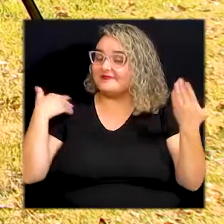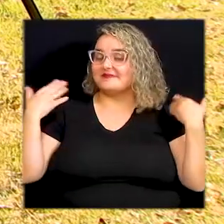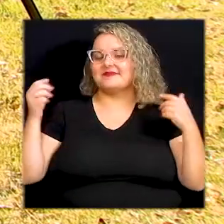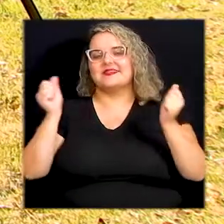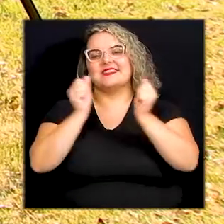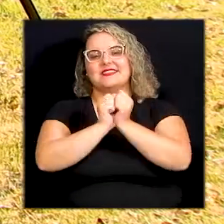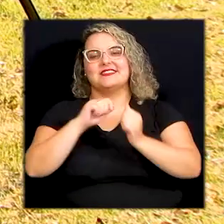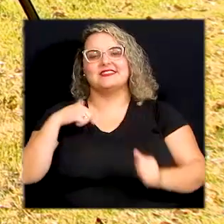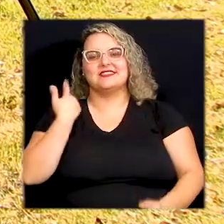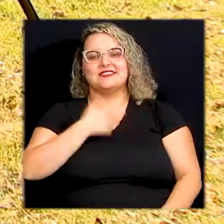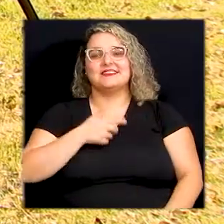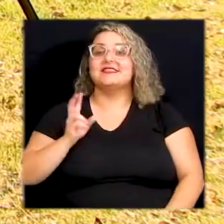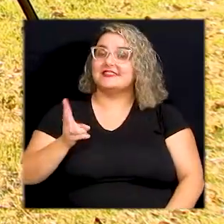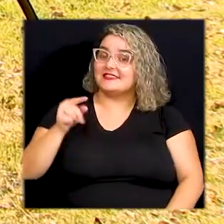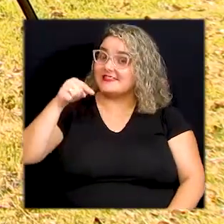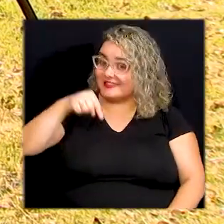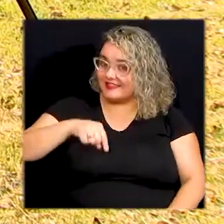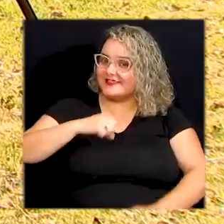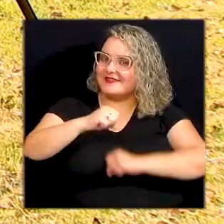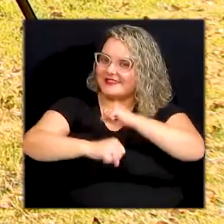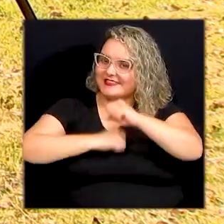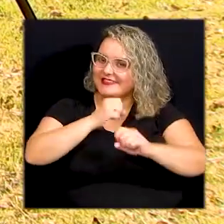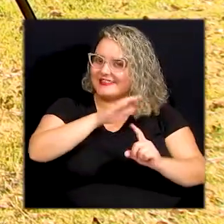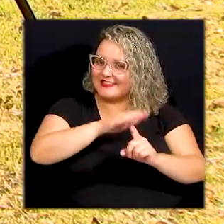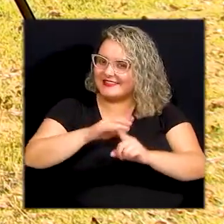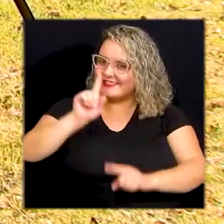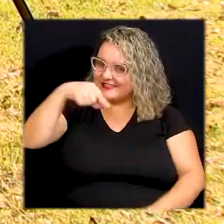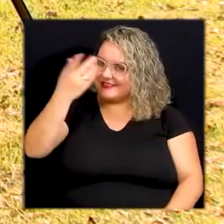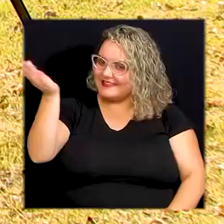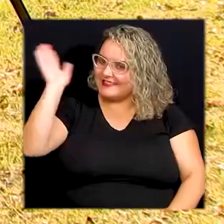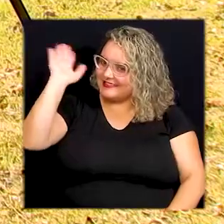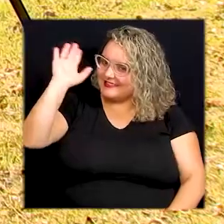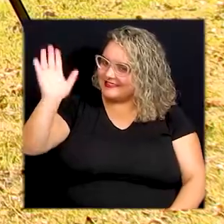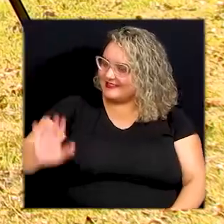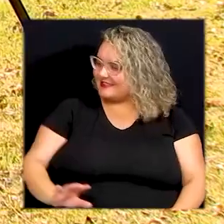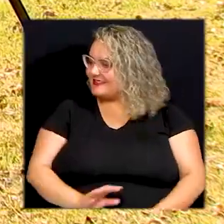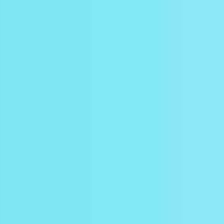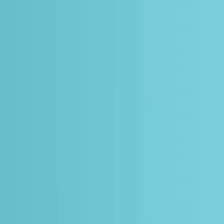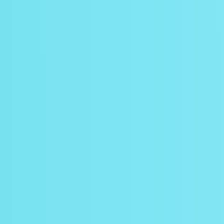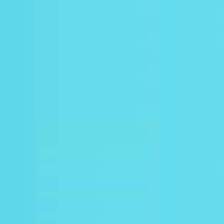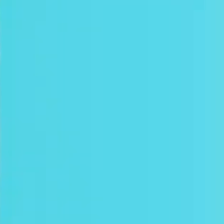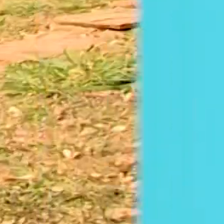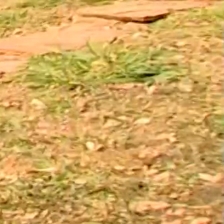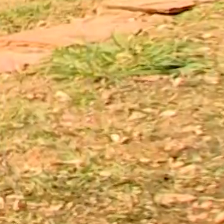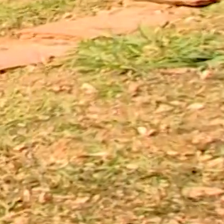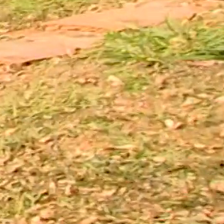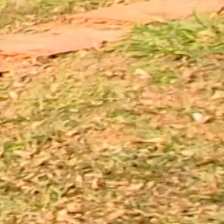passear junto com a gente, sempre aqui pelo Giro Ambiental. Até a próxima. Tchau.